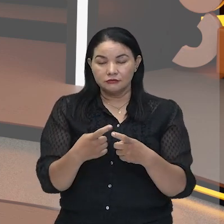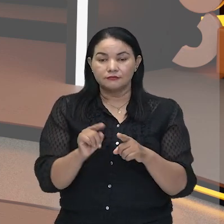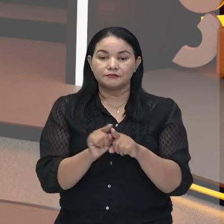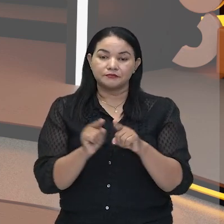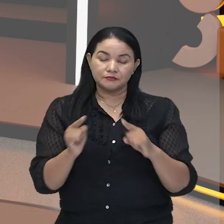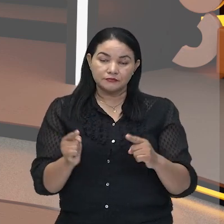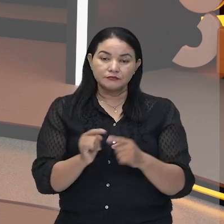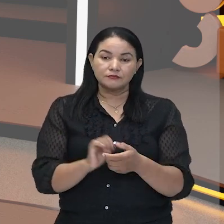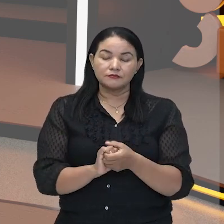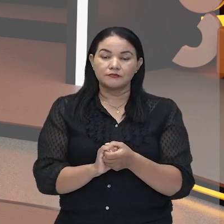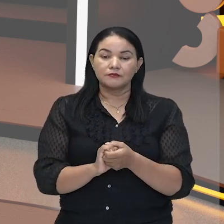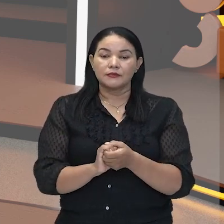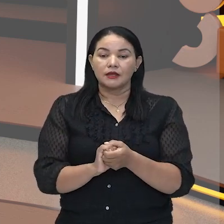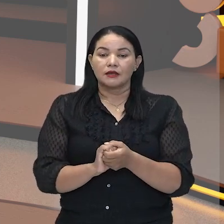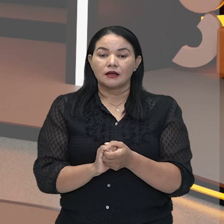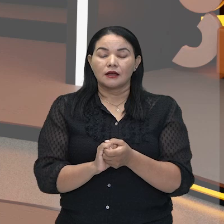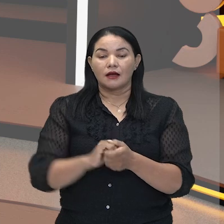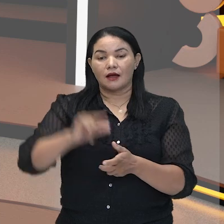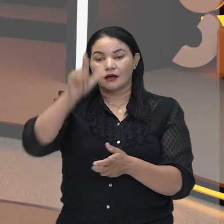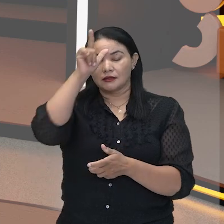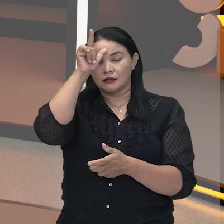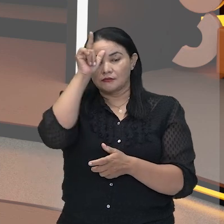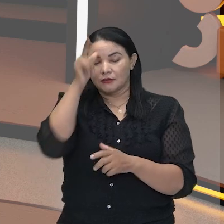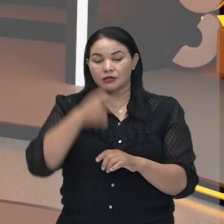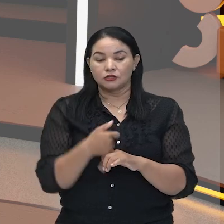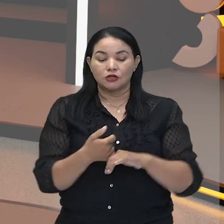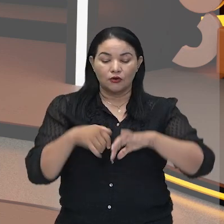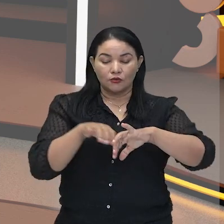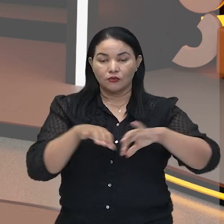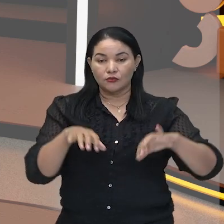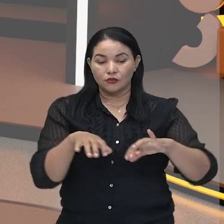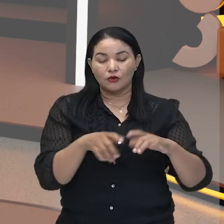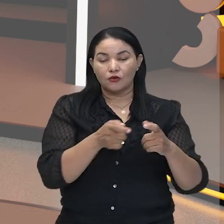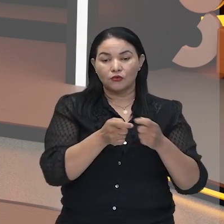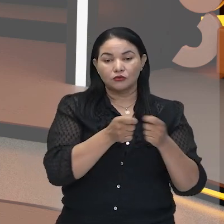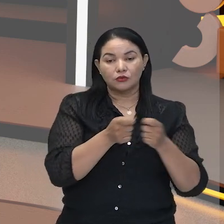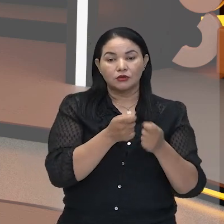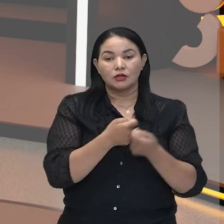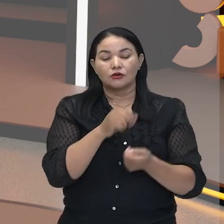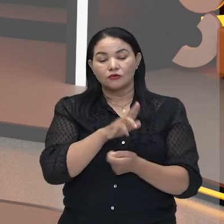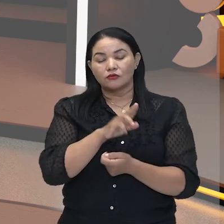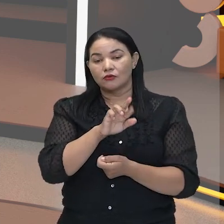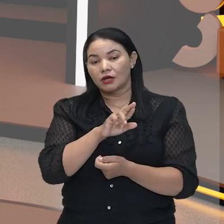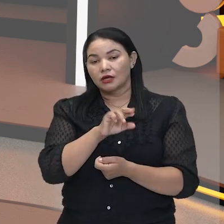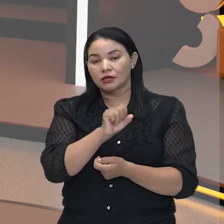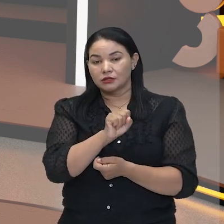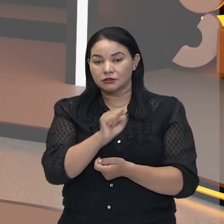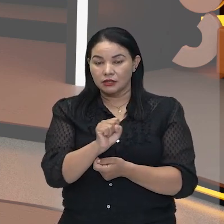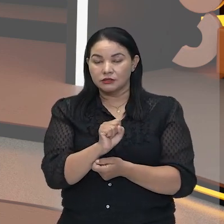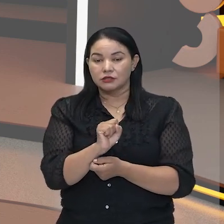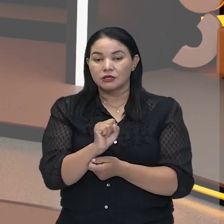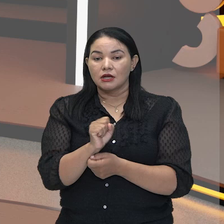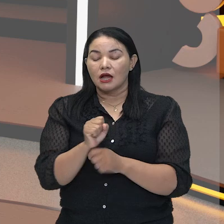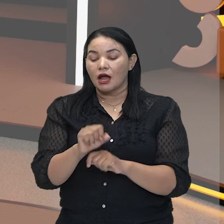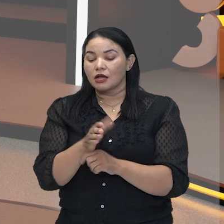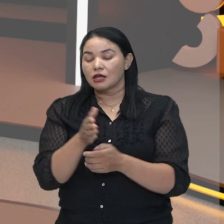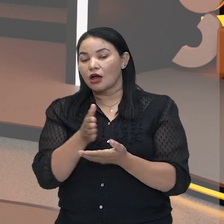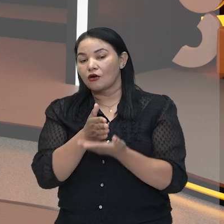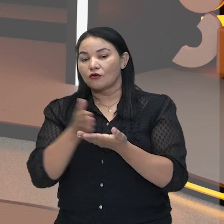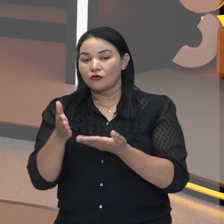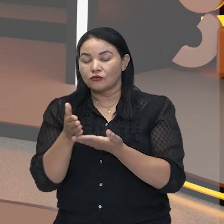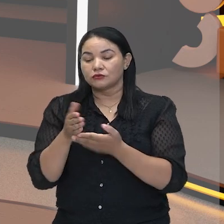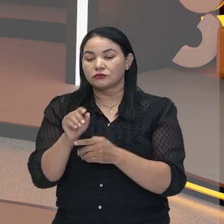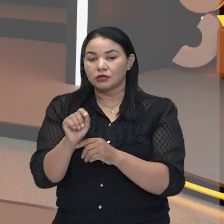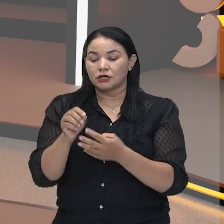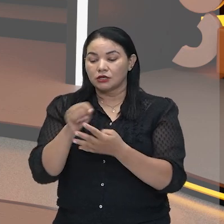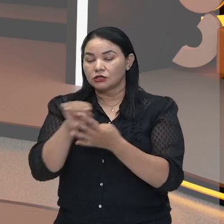metade da Alemanha ficou controlada pela União Soviética e a outra metade foi dividida em 3/3.